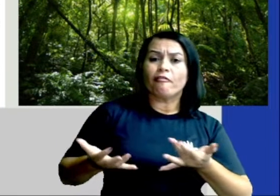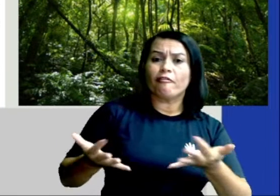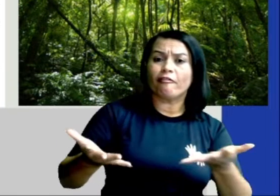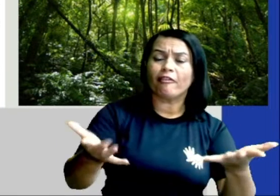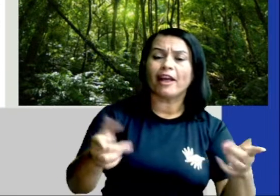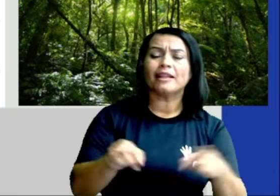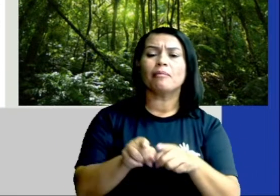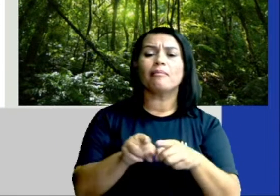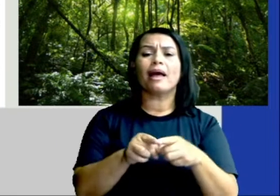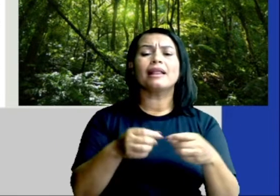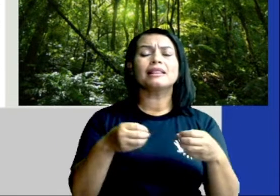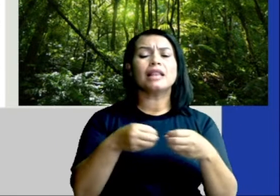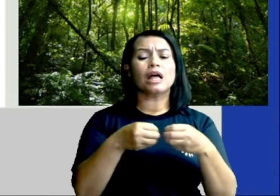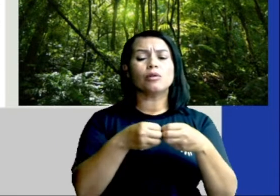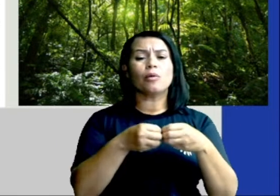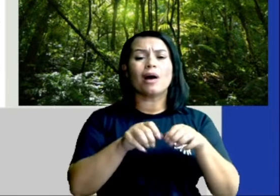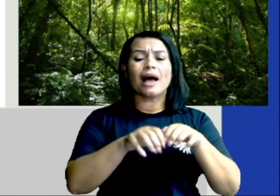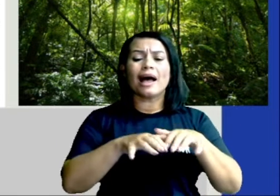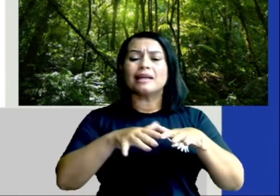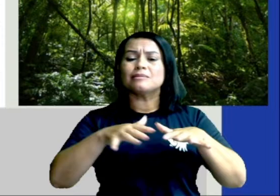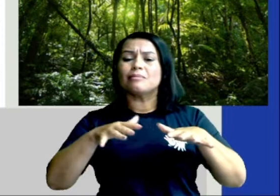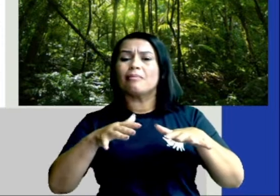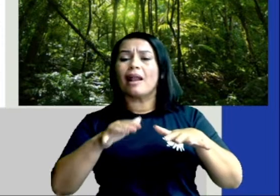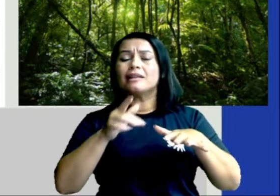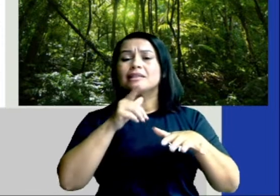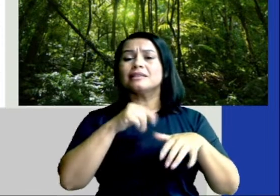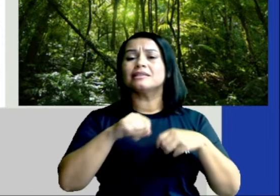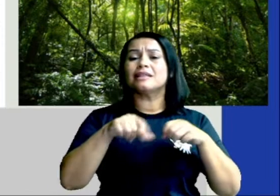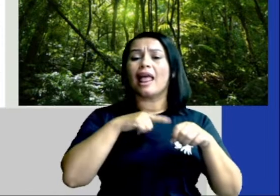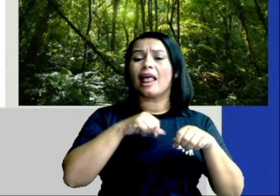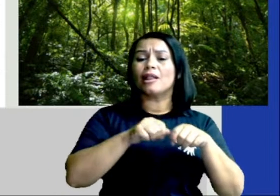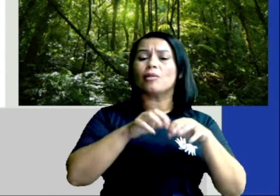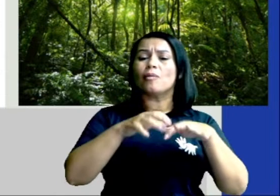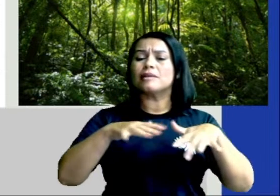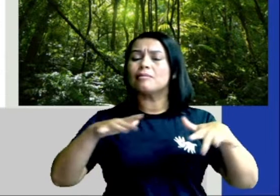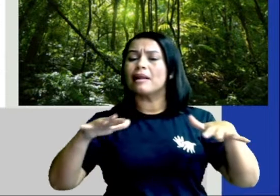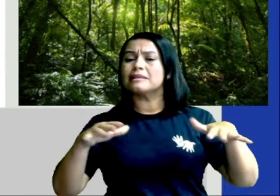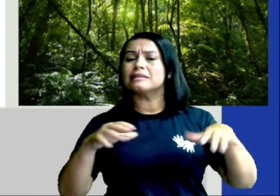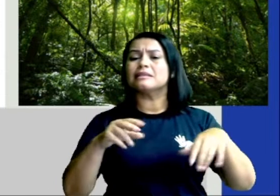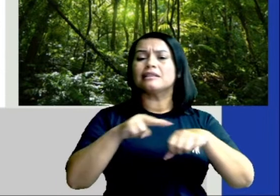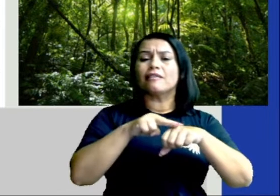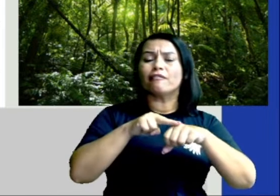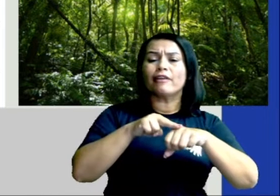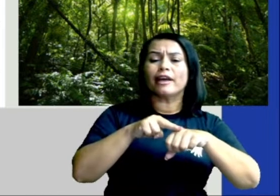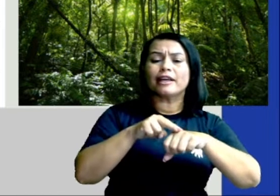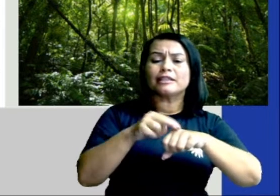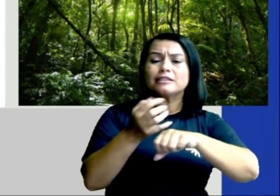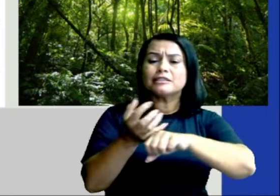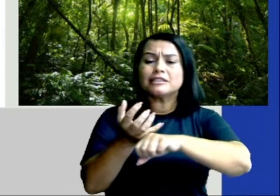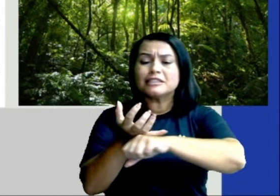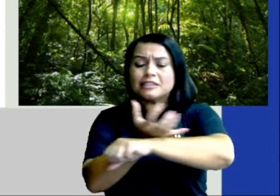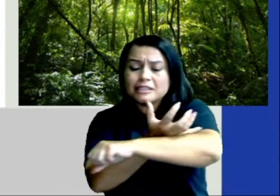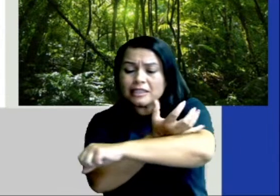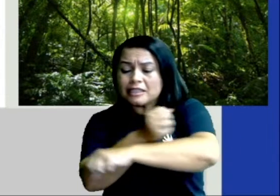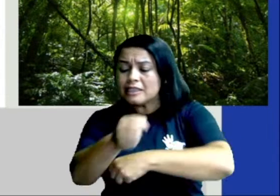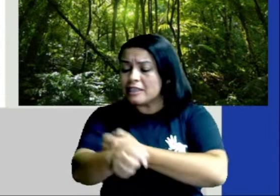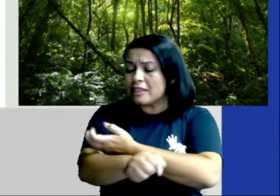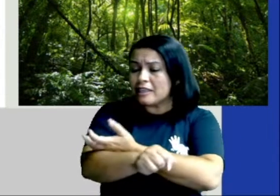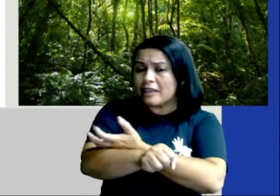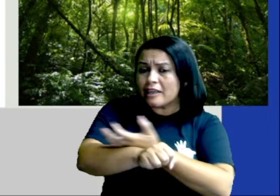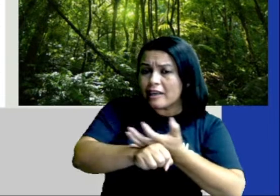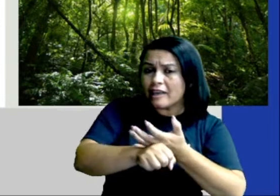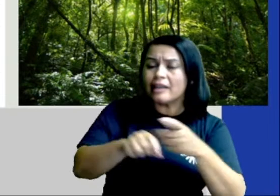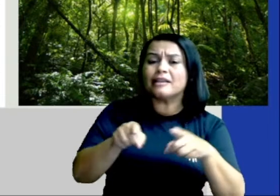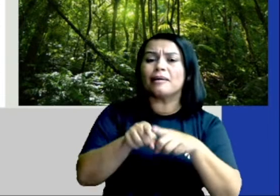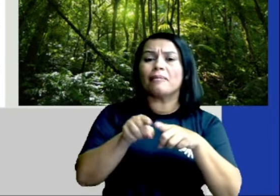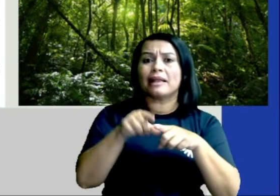próximas umas das outras, então a gente chama isso de densidade, ou seja, uma vegetação fechada. A gente tem uma vegetação com um porte